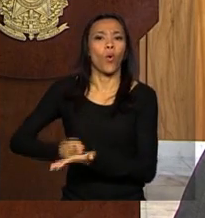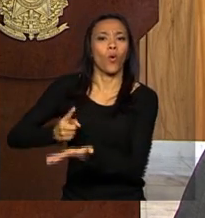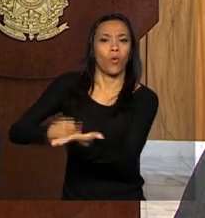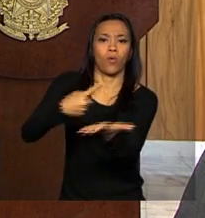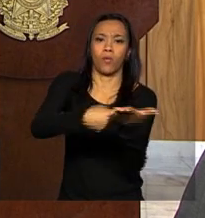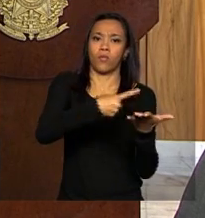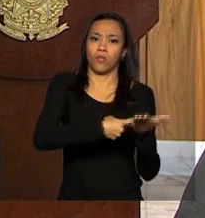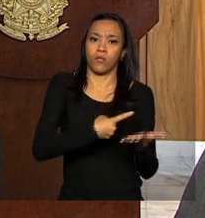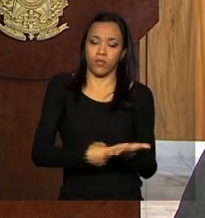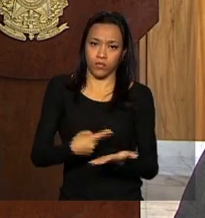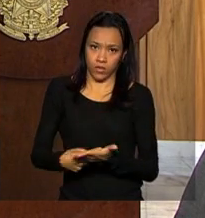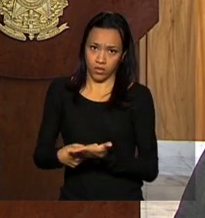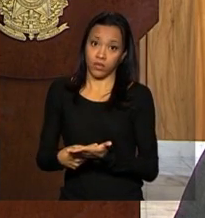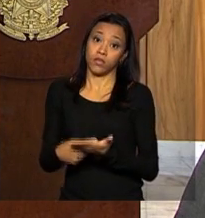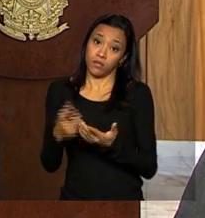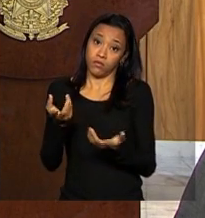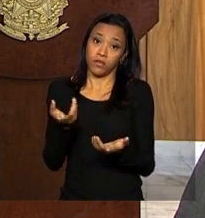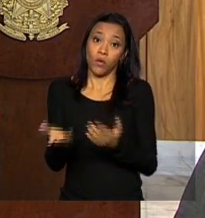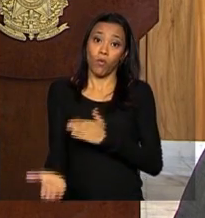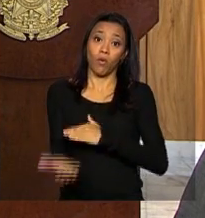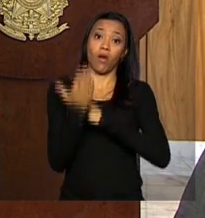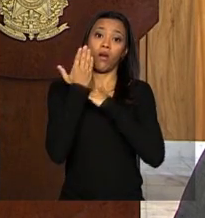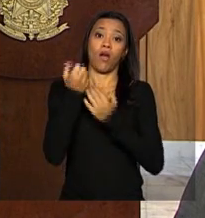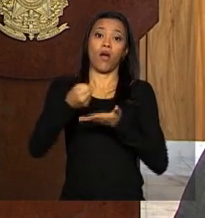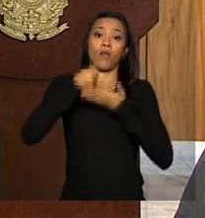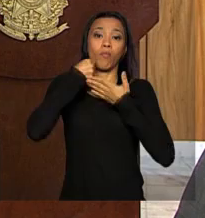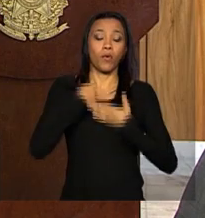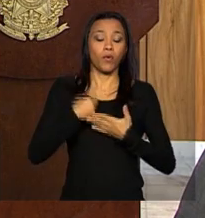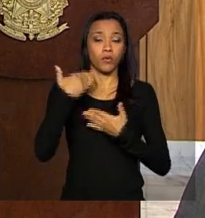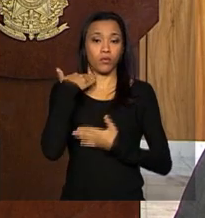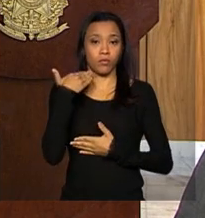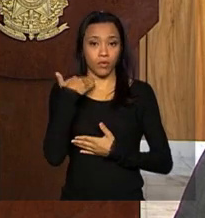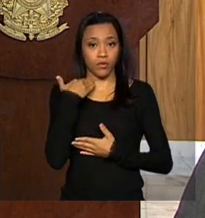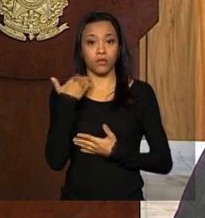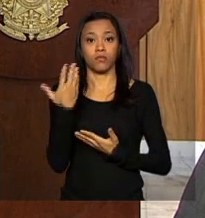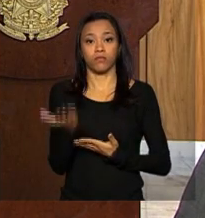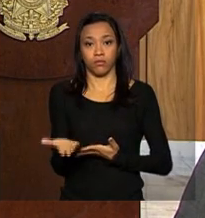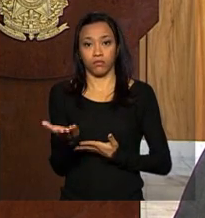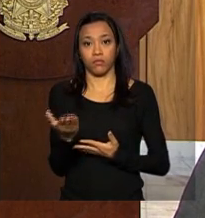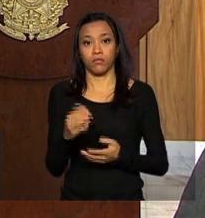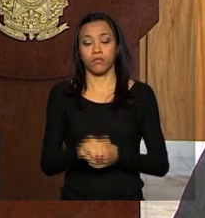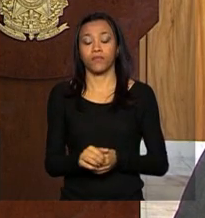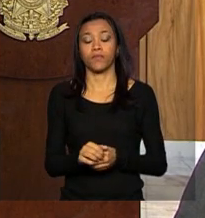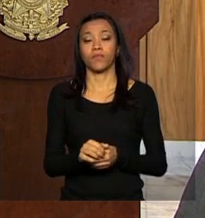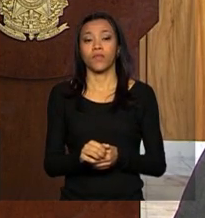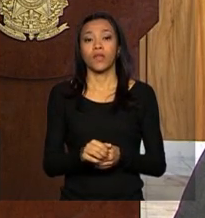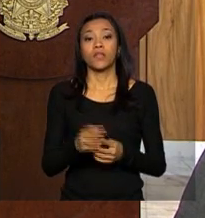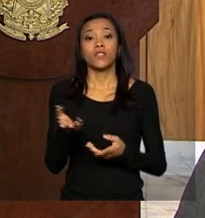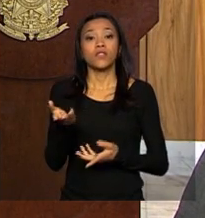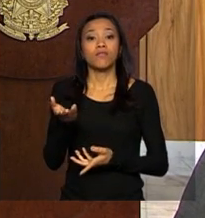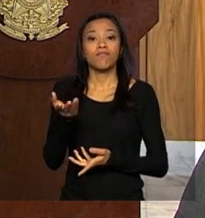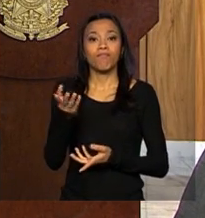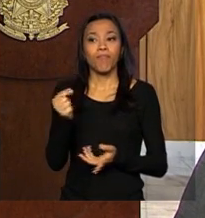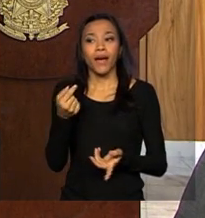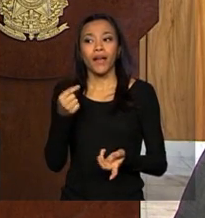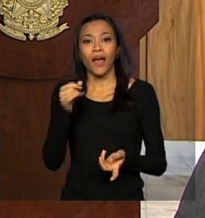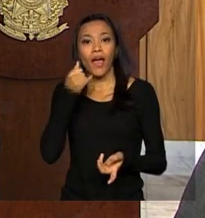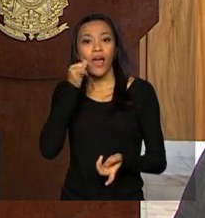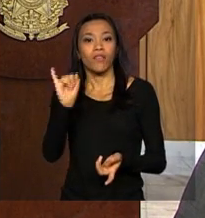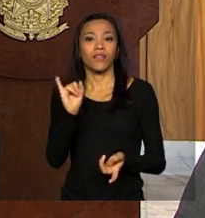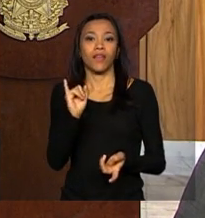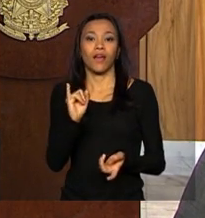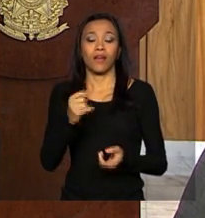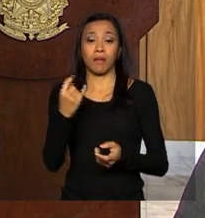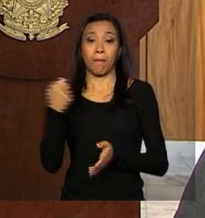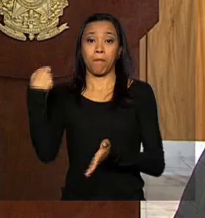com apoio do Banco Nacional de Desenvolvimento Econômico e Social e para evitar a dupla